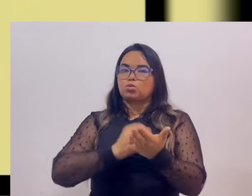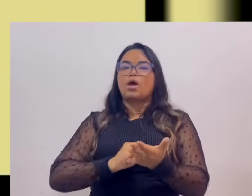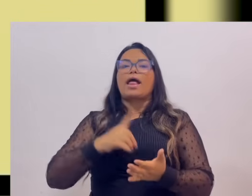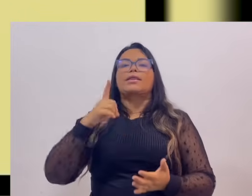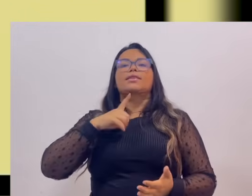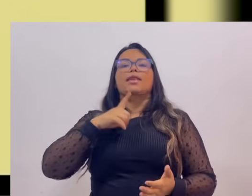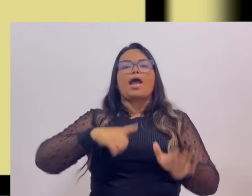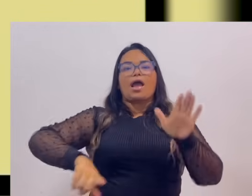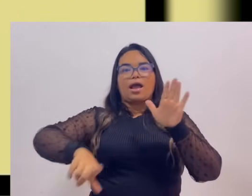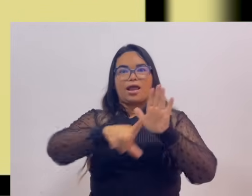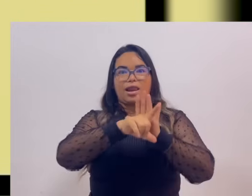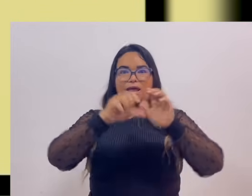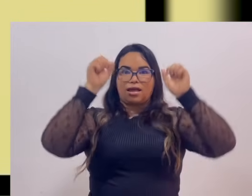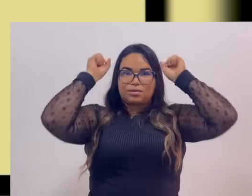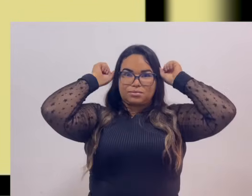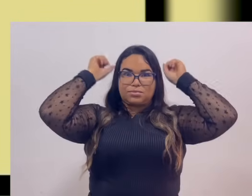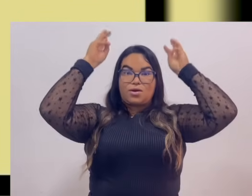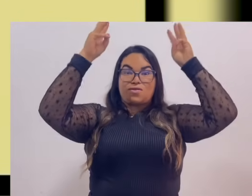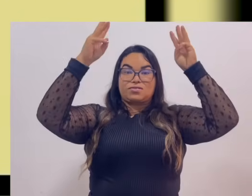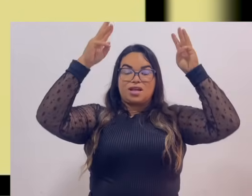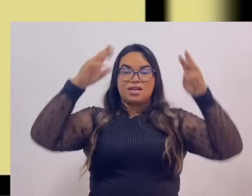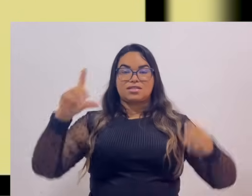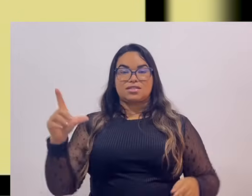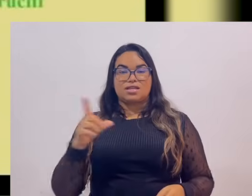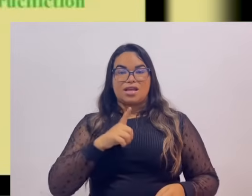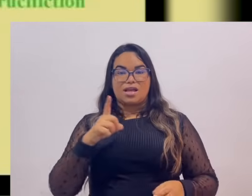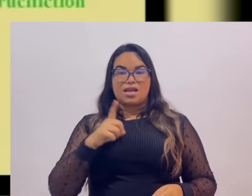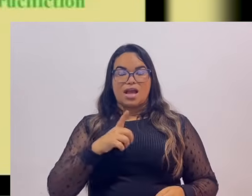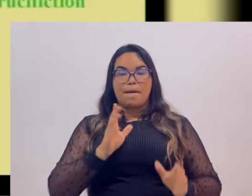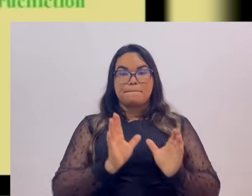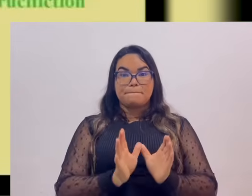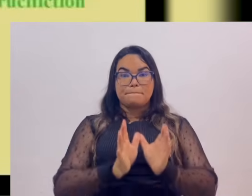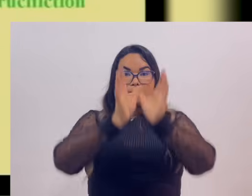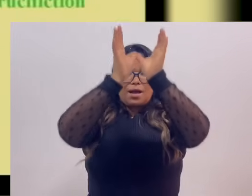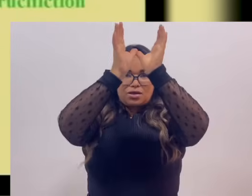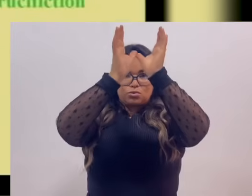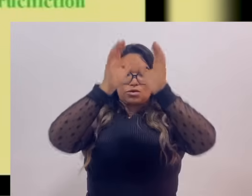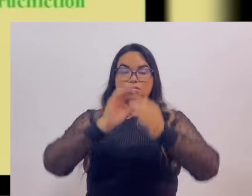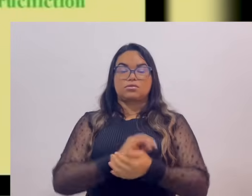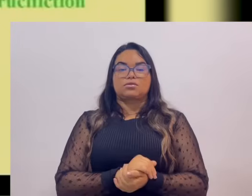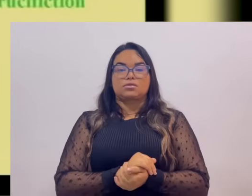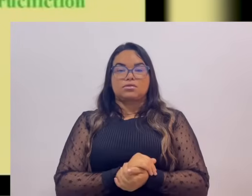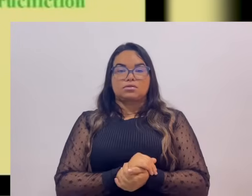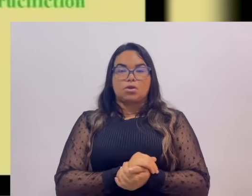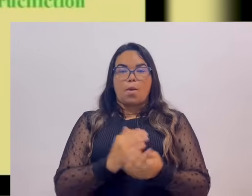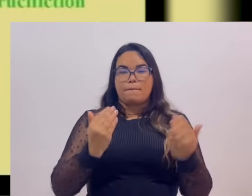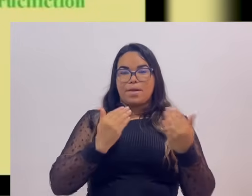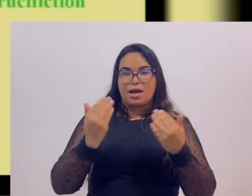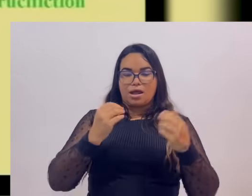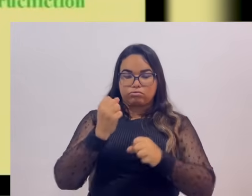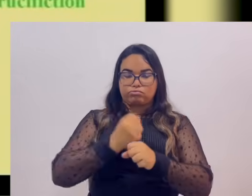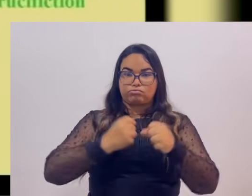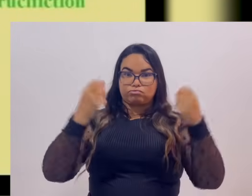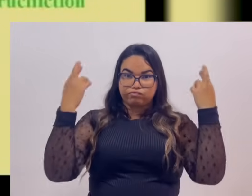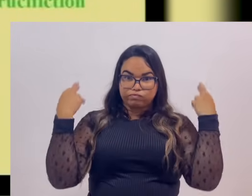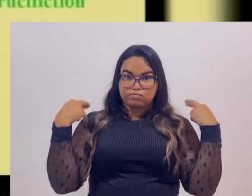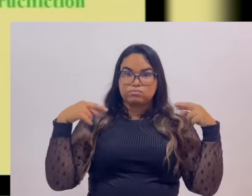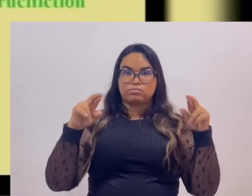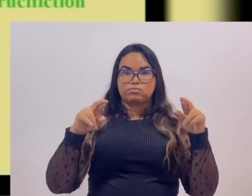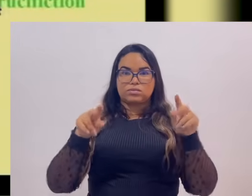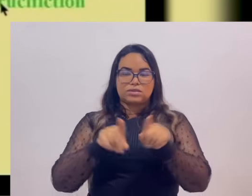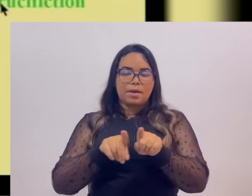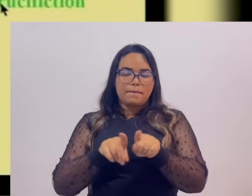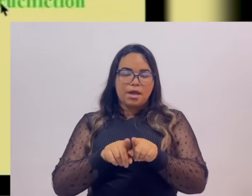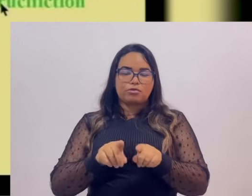templo isto está tudo escrito na lei de Moisés havia o tipo e o antítipo havia a páscoa